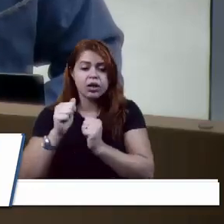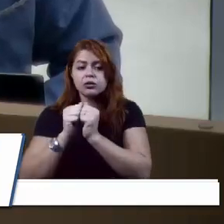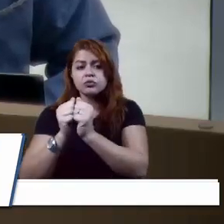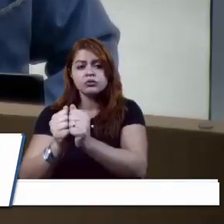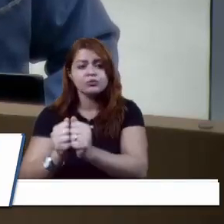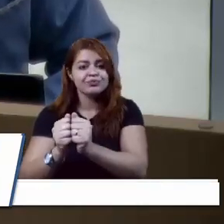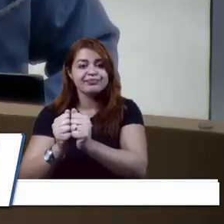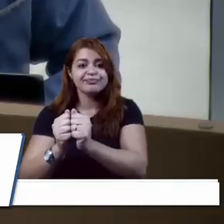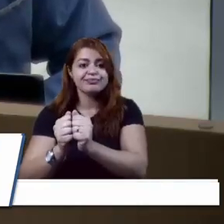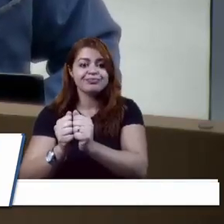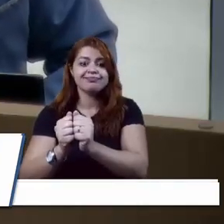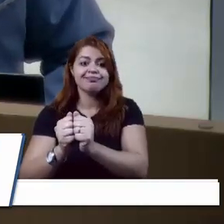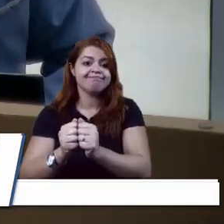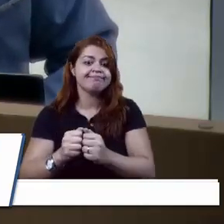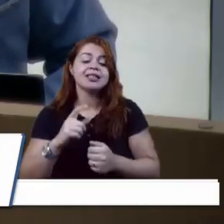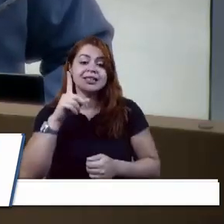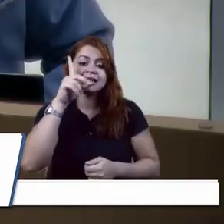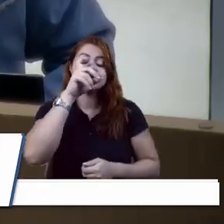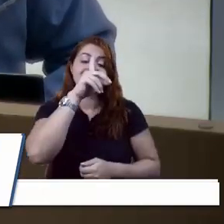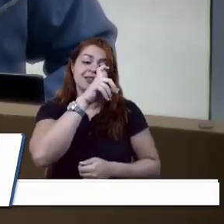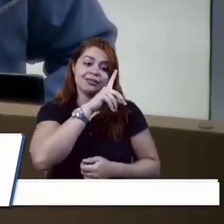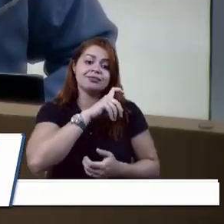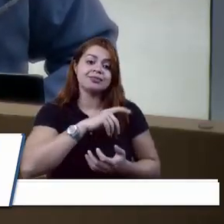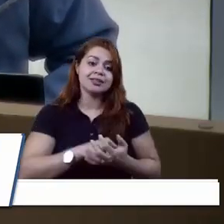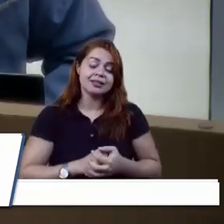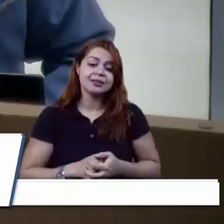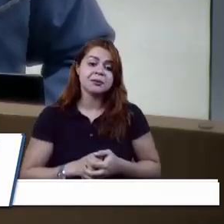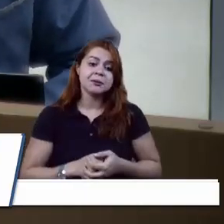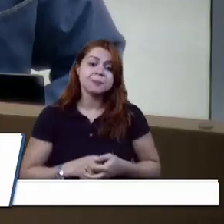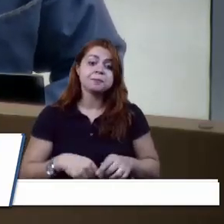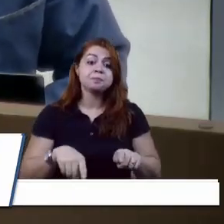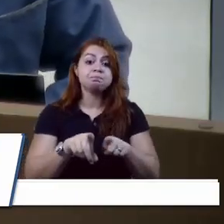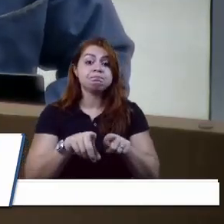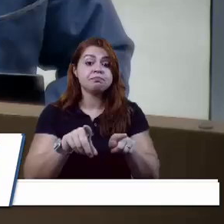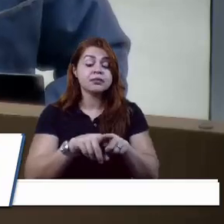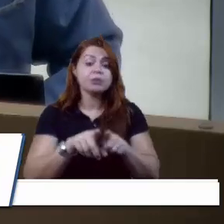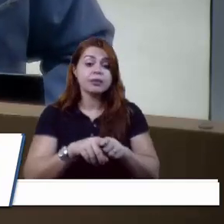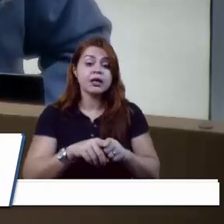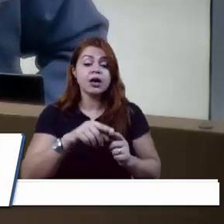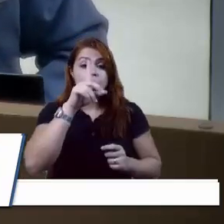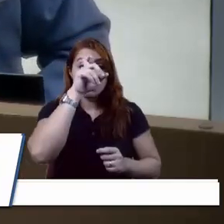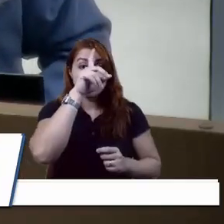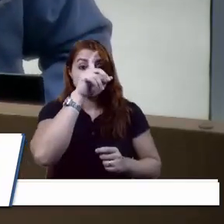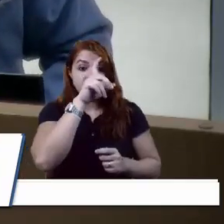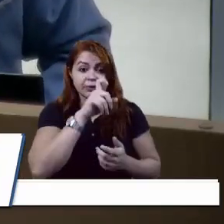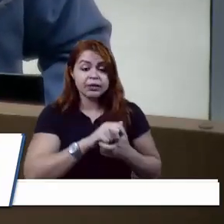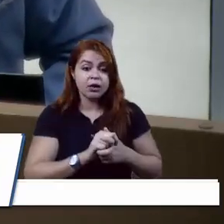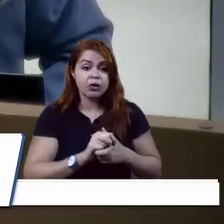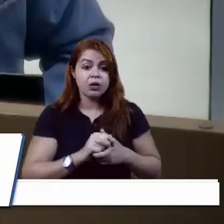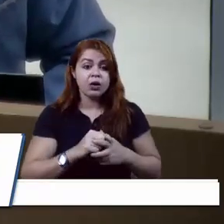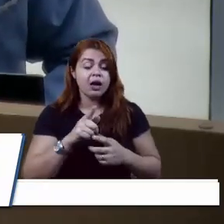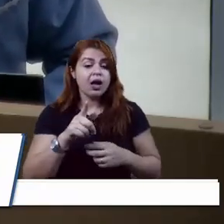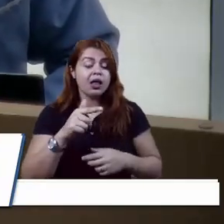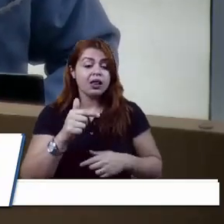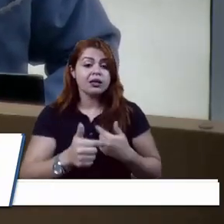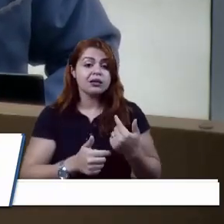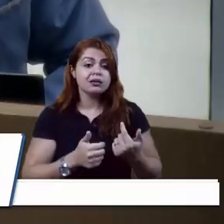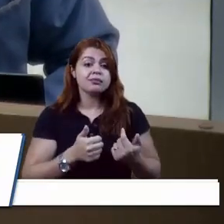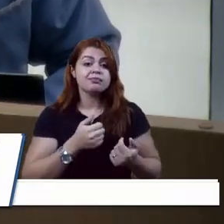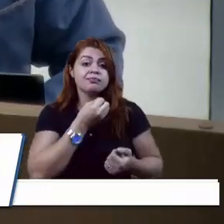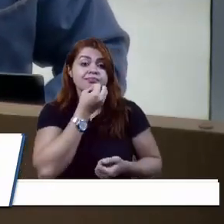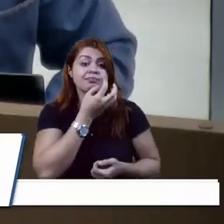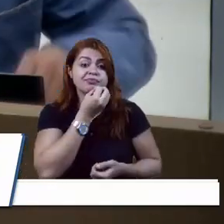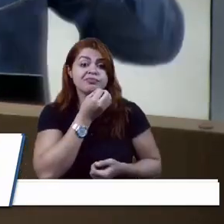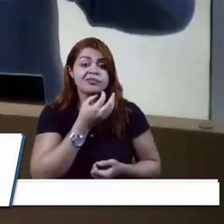não está funcionando, falta de apoio político. Que nós conseguimos quase R$1 milhão para eles lá, aqui da Câmara